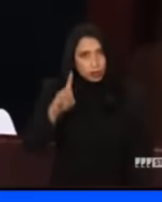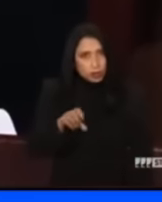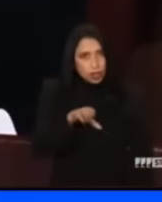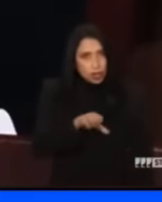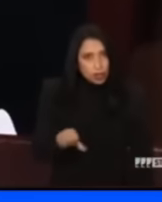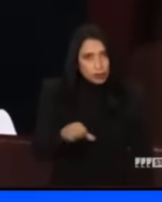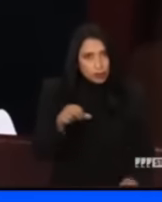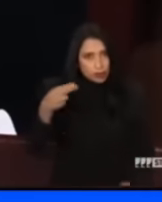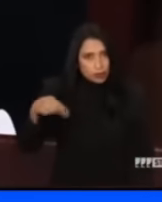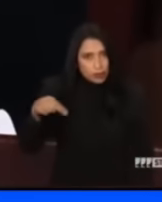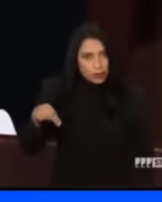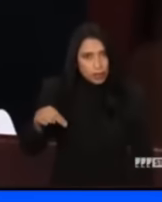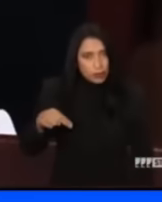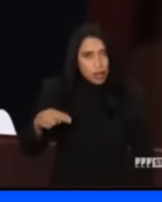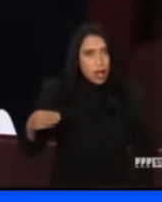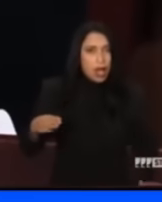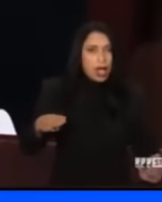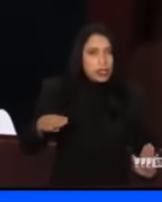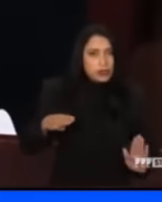Forças Armadas